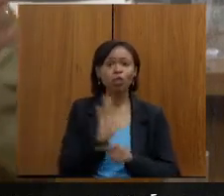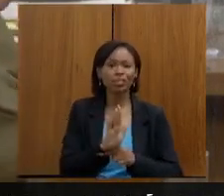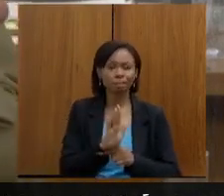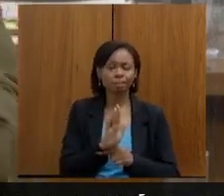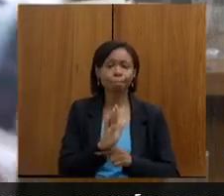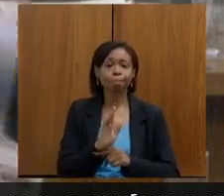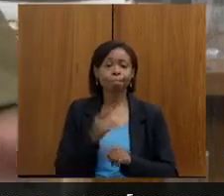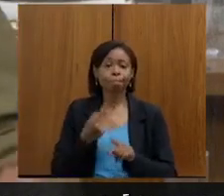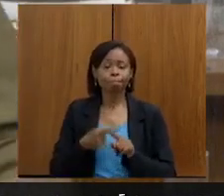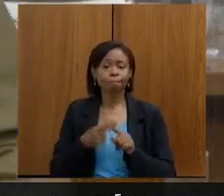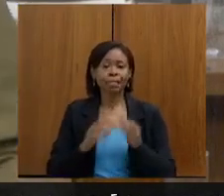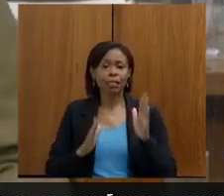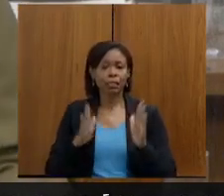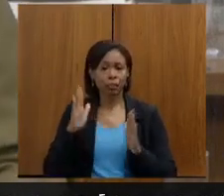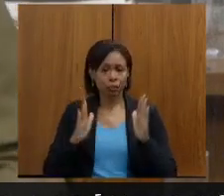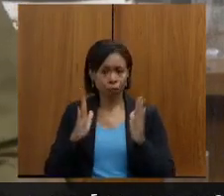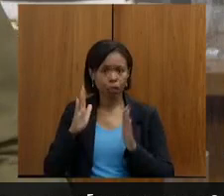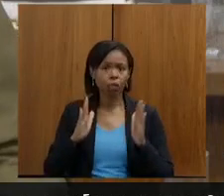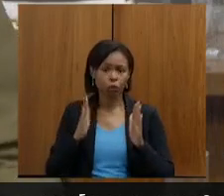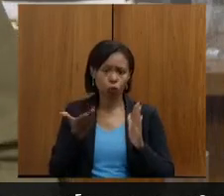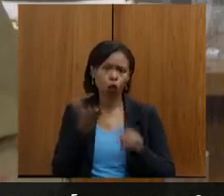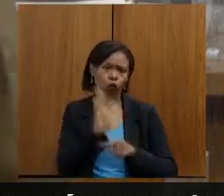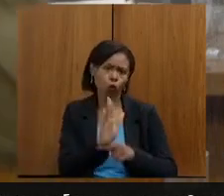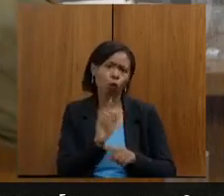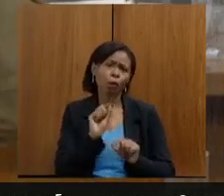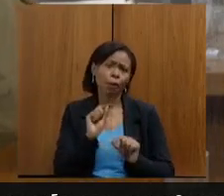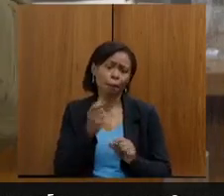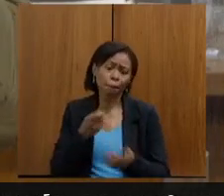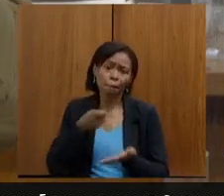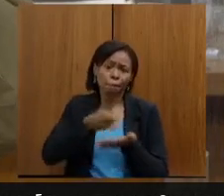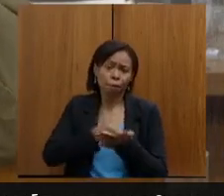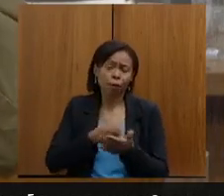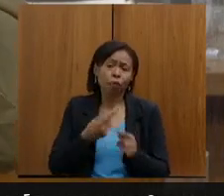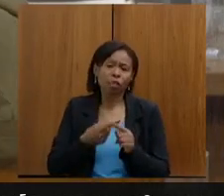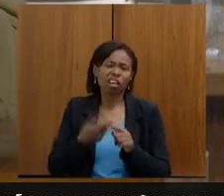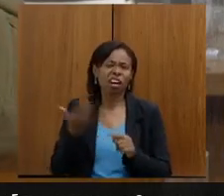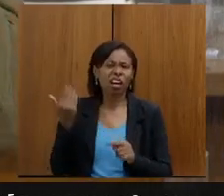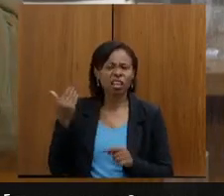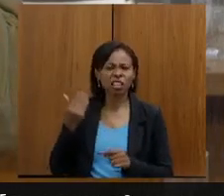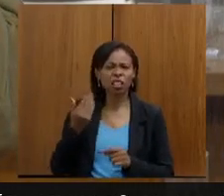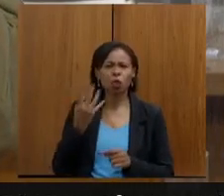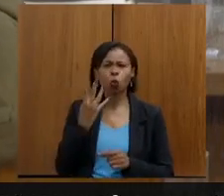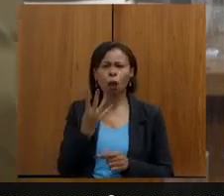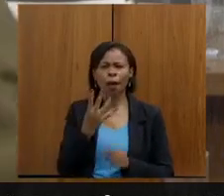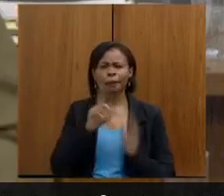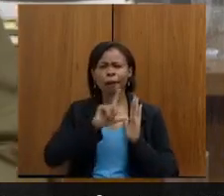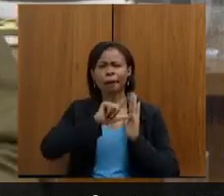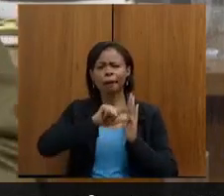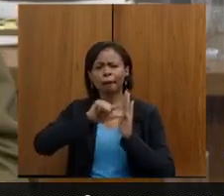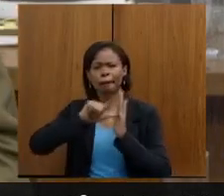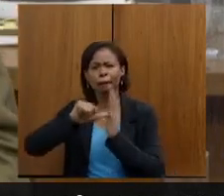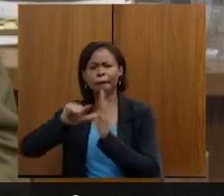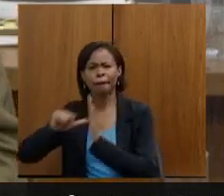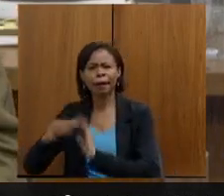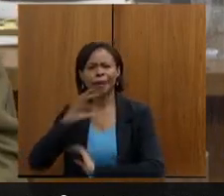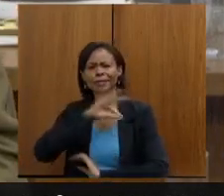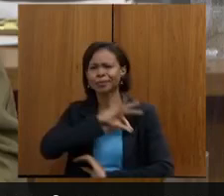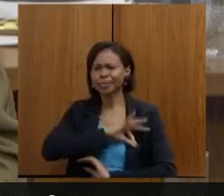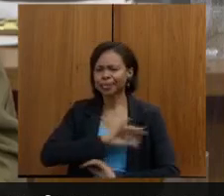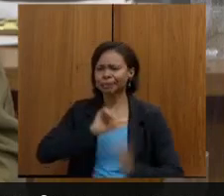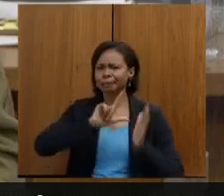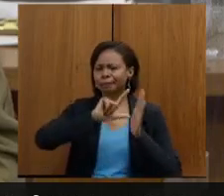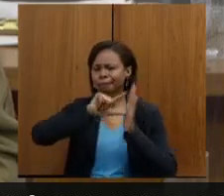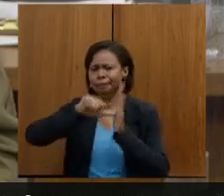durante a esse período para pagar né a gente tava lá com praticamente quatro folhas atrasadas então